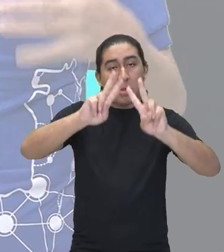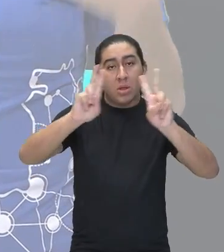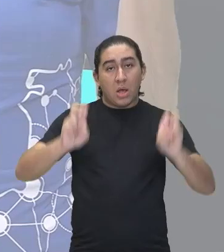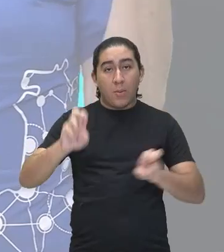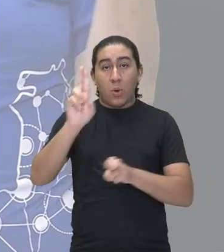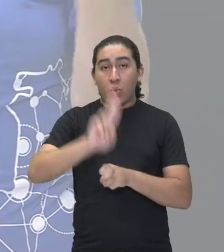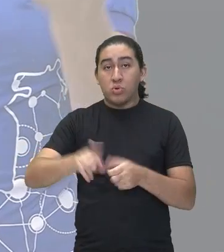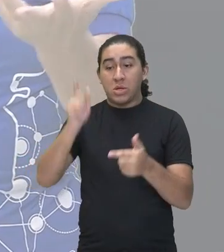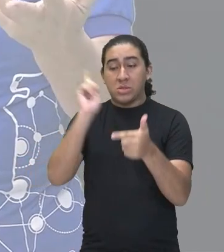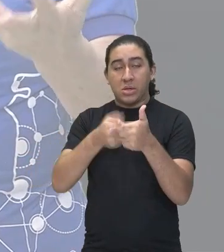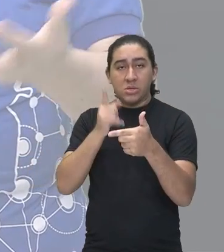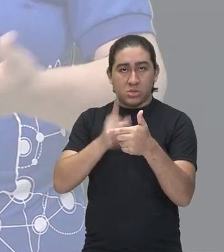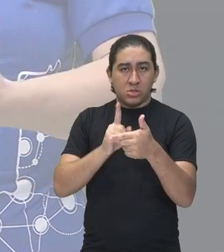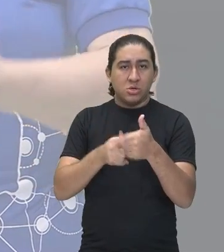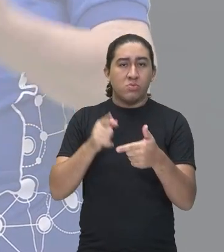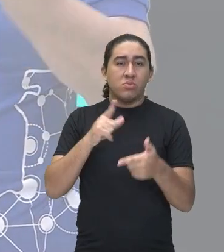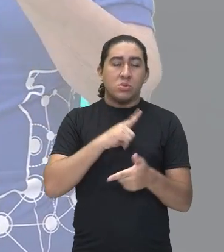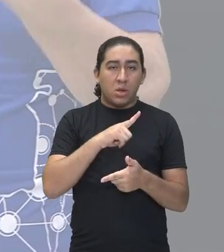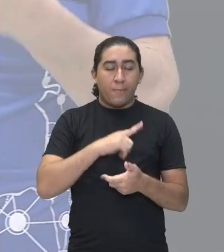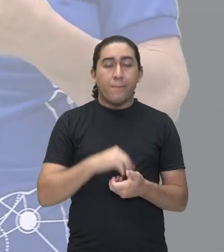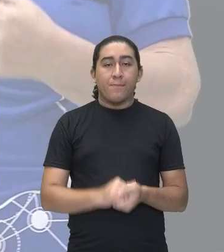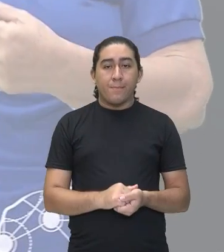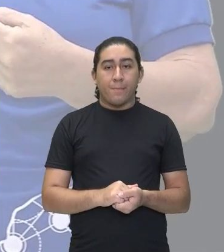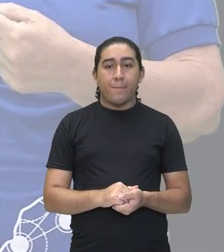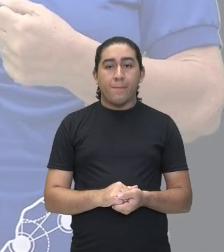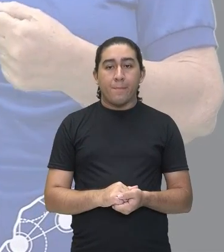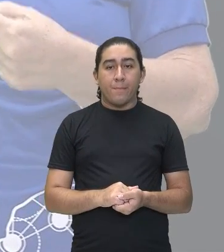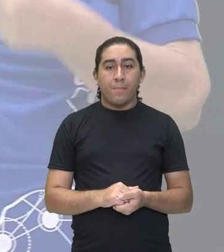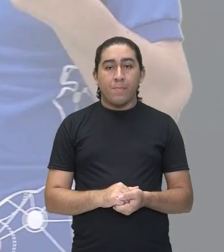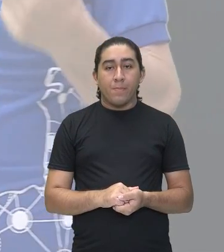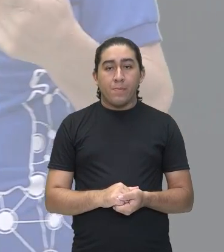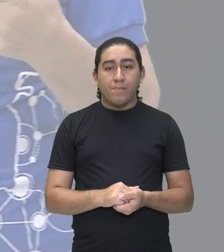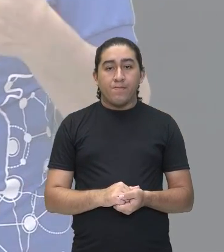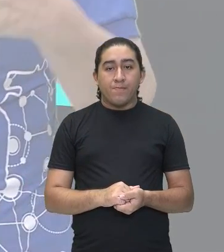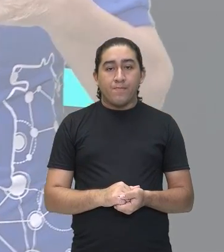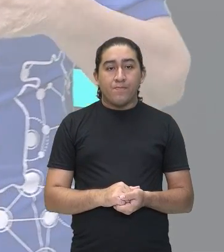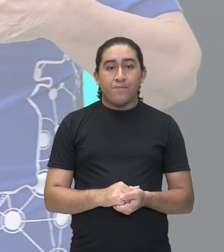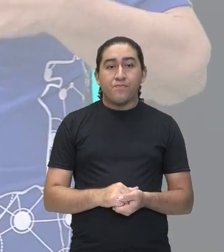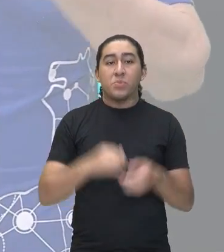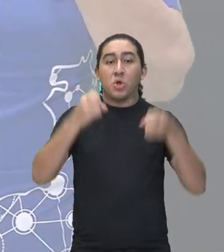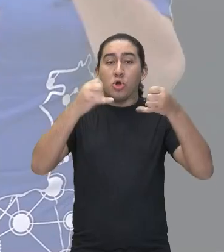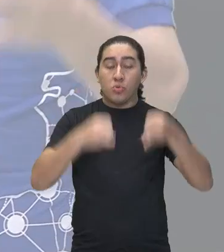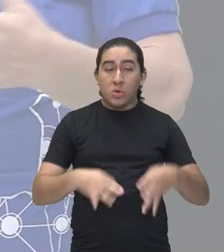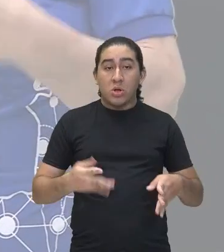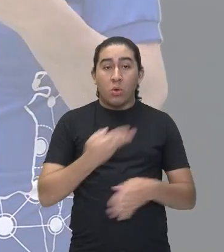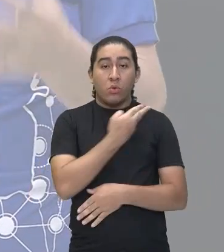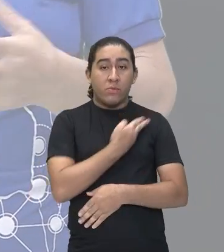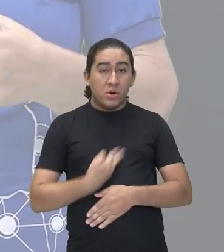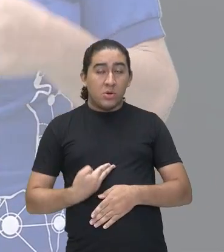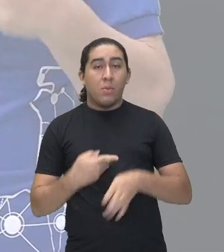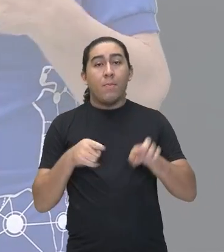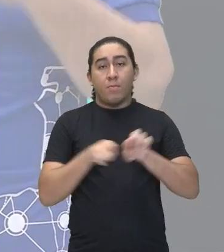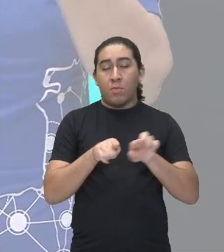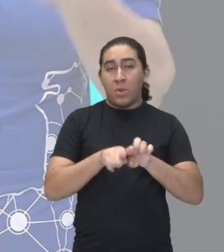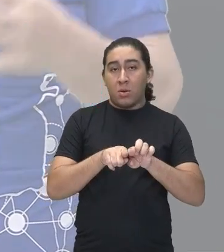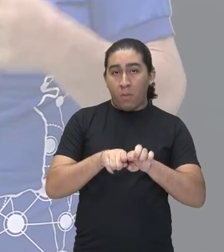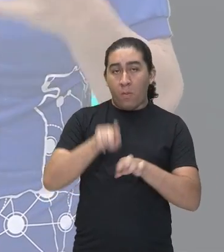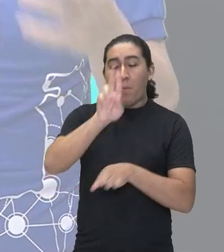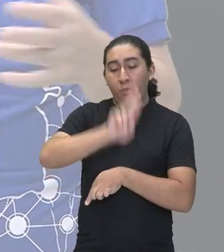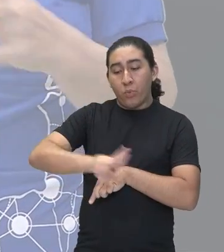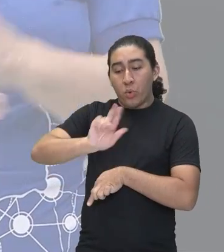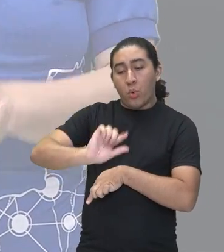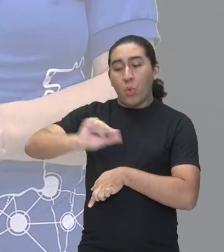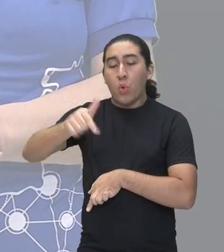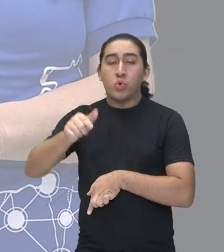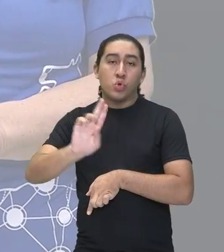satírica, falando do governo, mas trazendo para as pessoas com nomes fictícios, as cidades